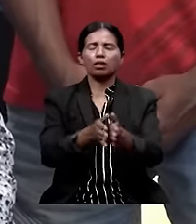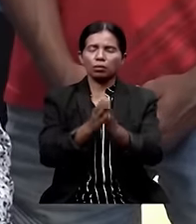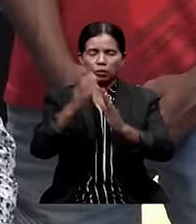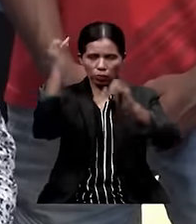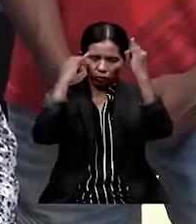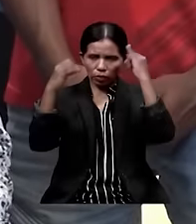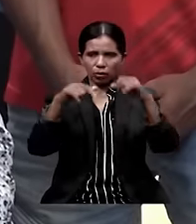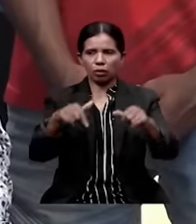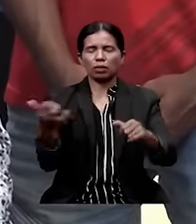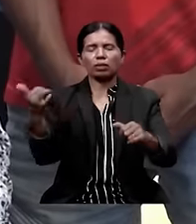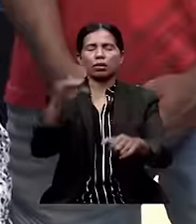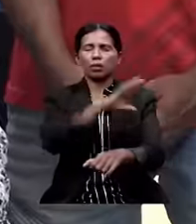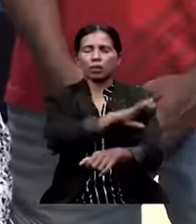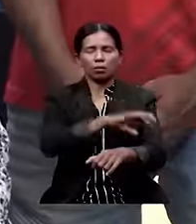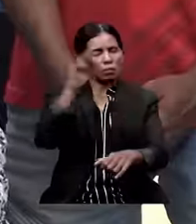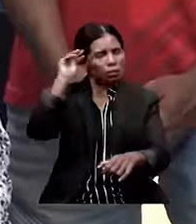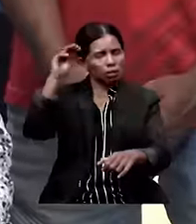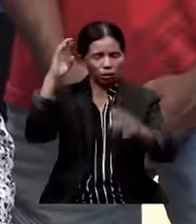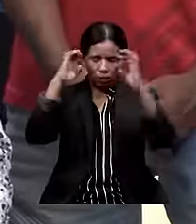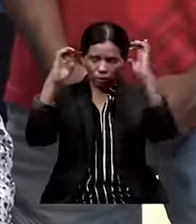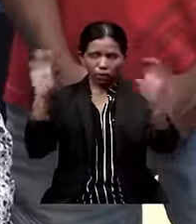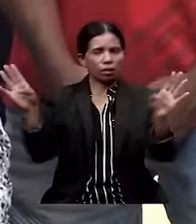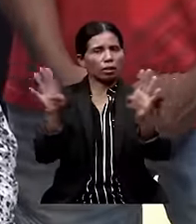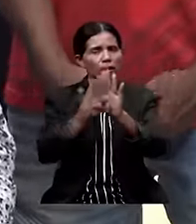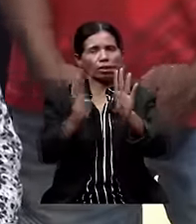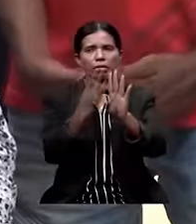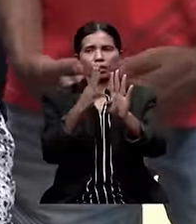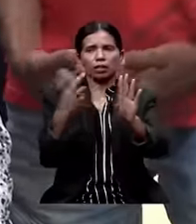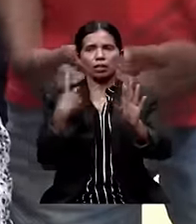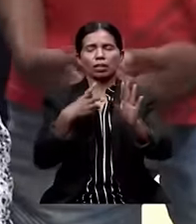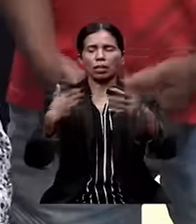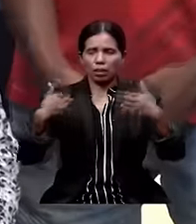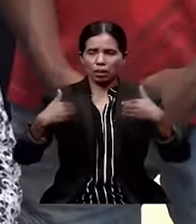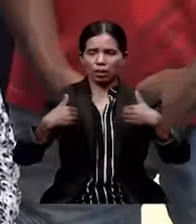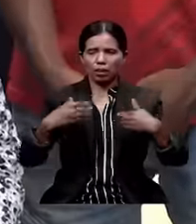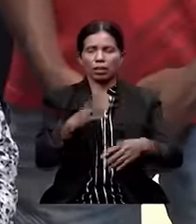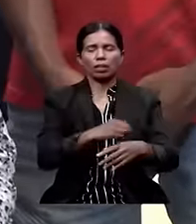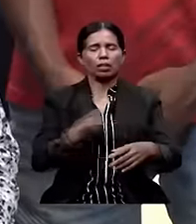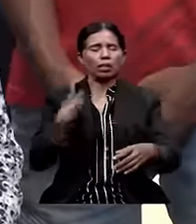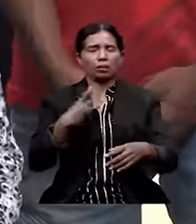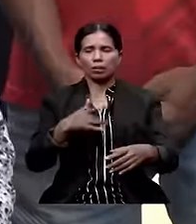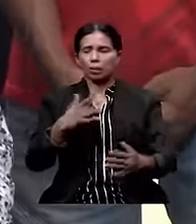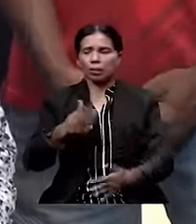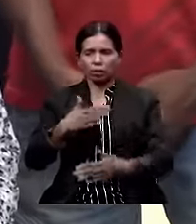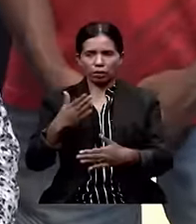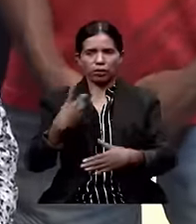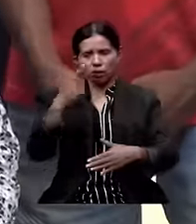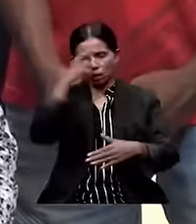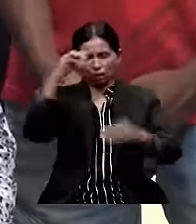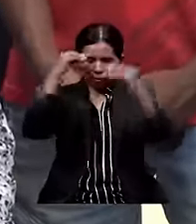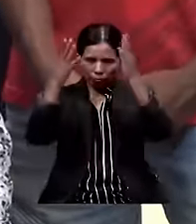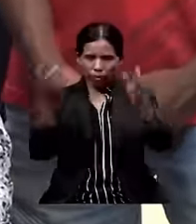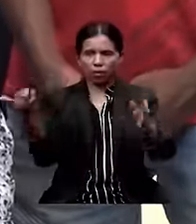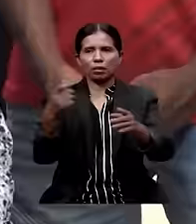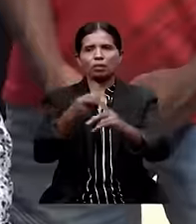ne sira ne segurança ministério da educação tak atia file portal no ne bel hamos file file internement ba ami malu sira tama profesor sira ne mai